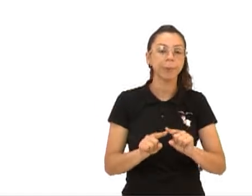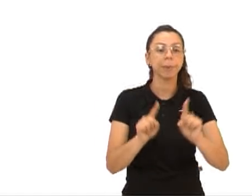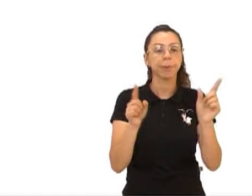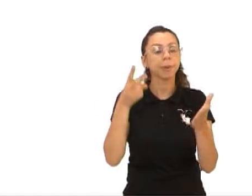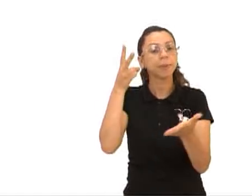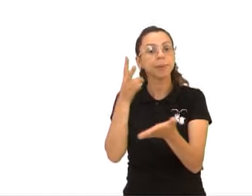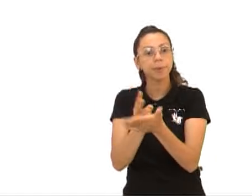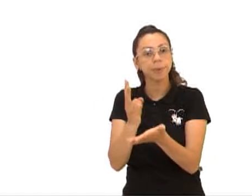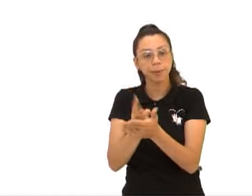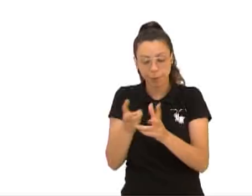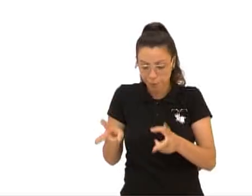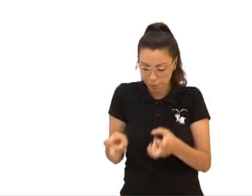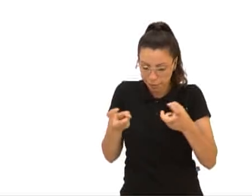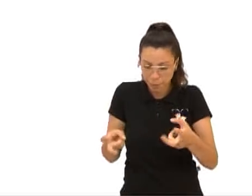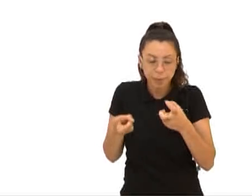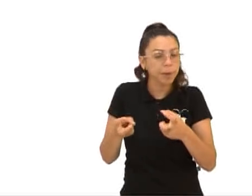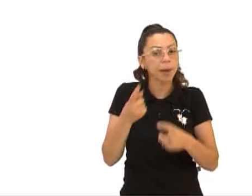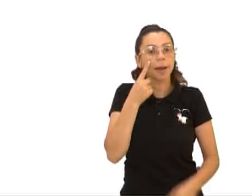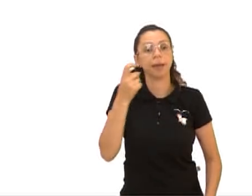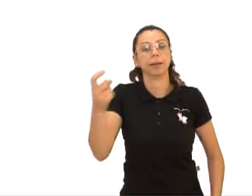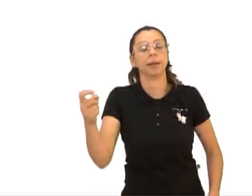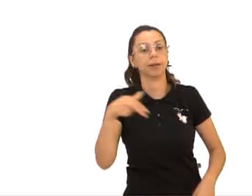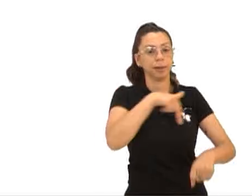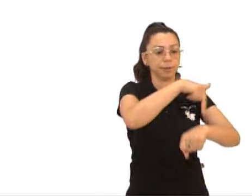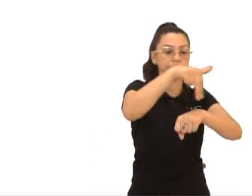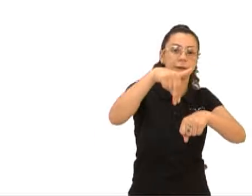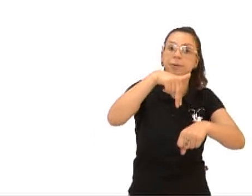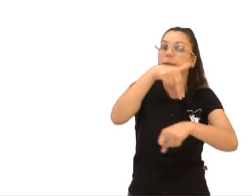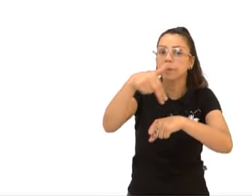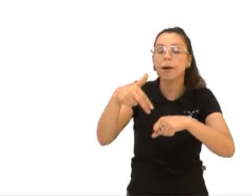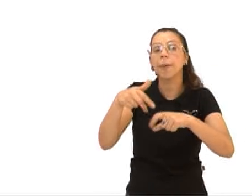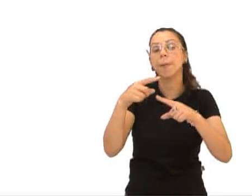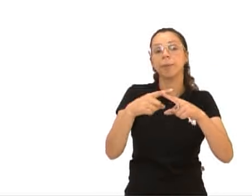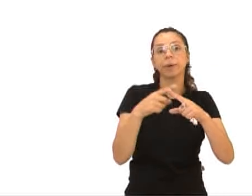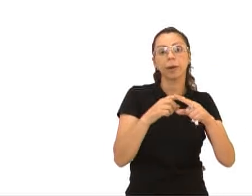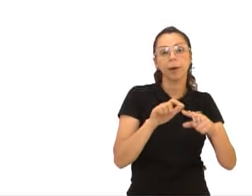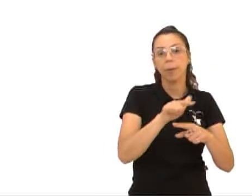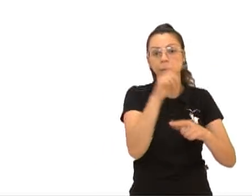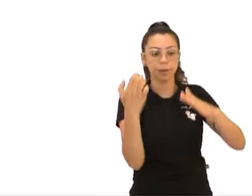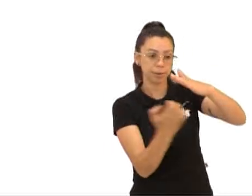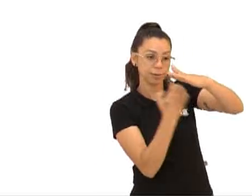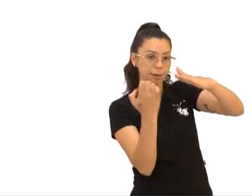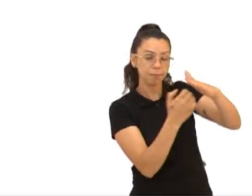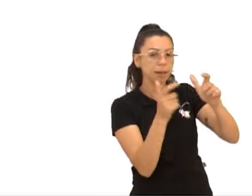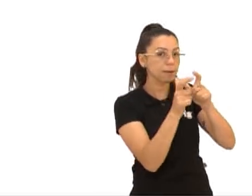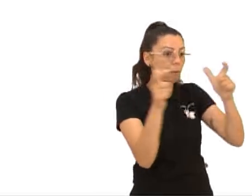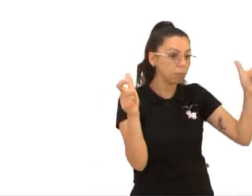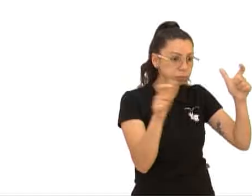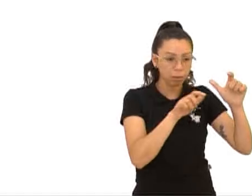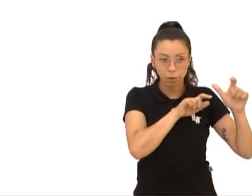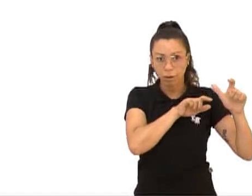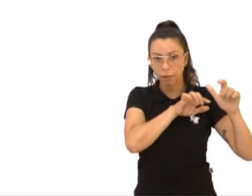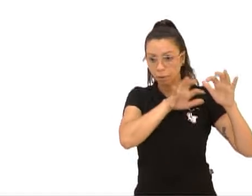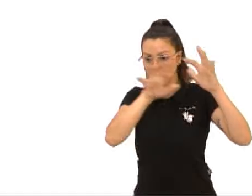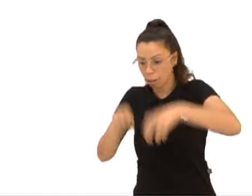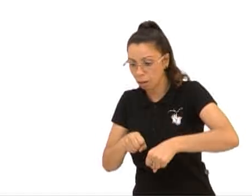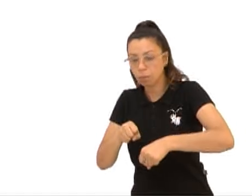Sempre essa exploração foi associada a interesses nacionais, são multinacionais que exploram, né, os recursos minerais. A